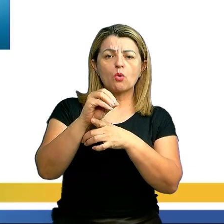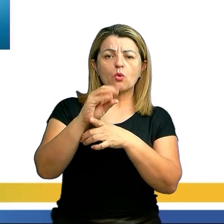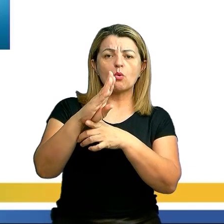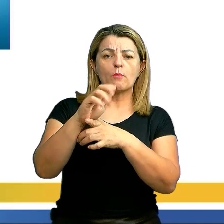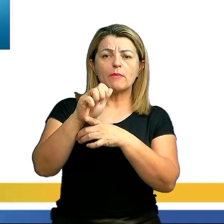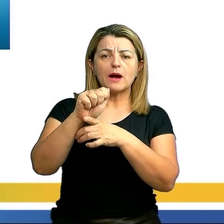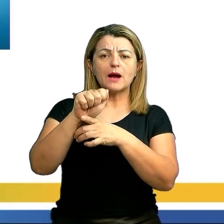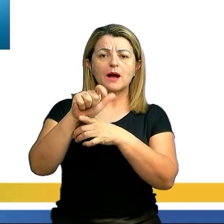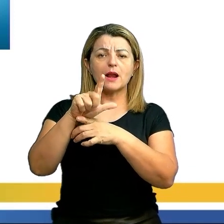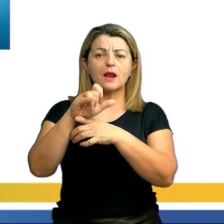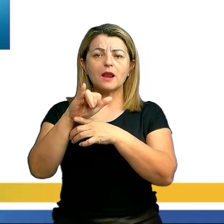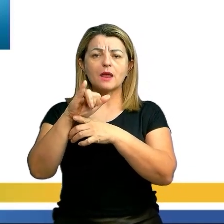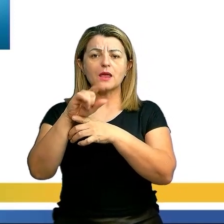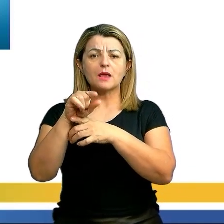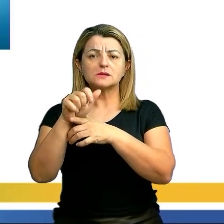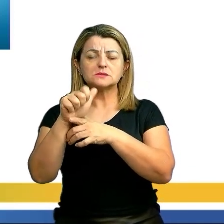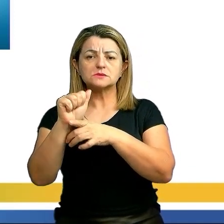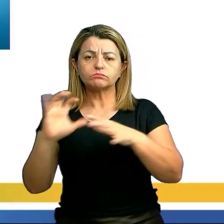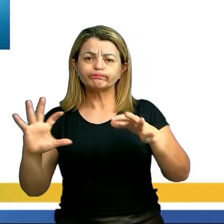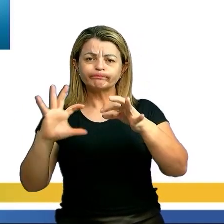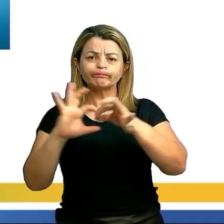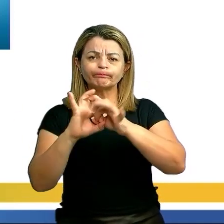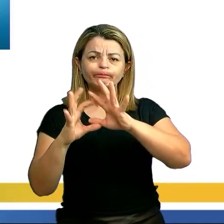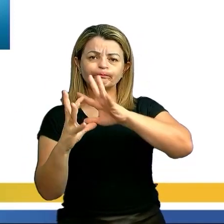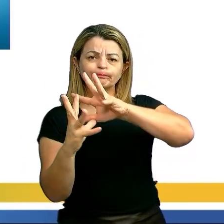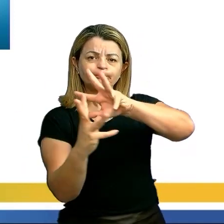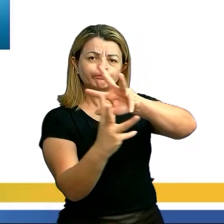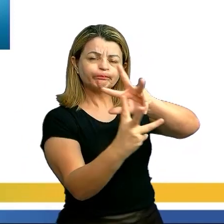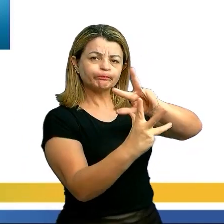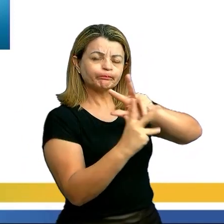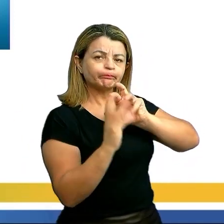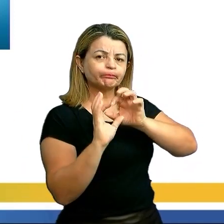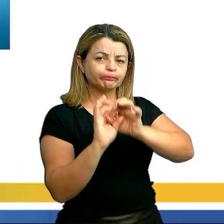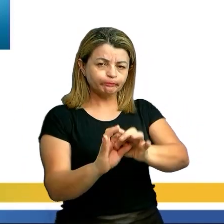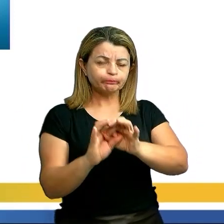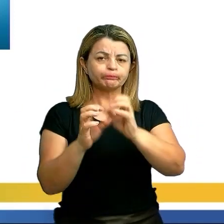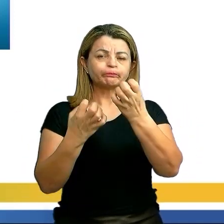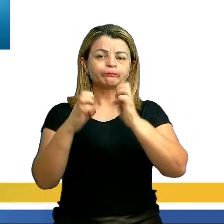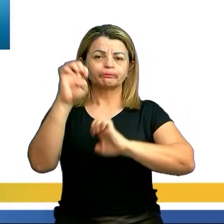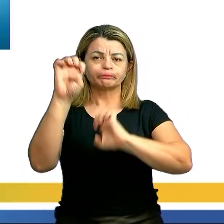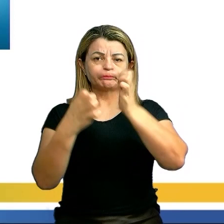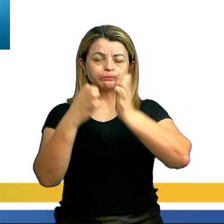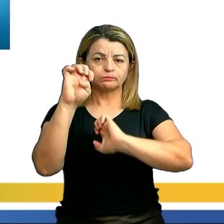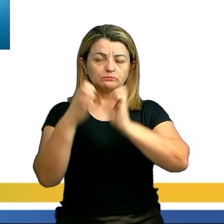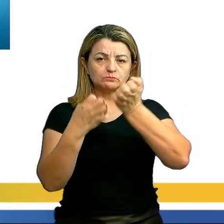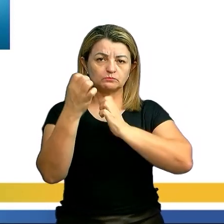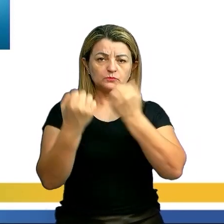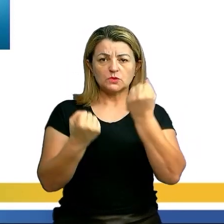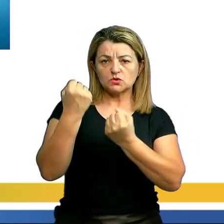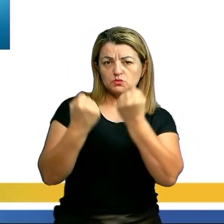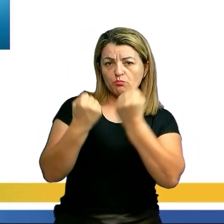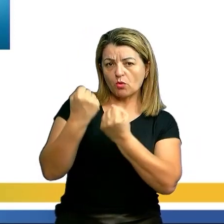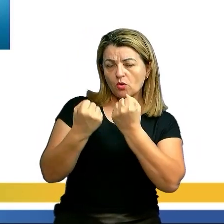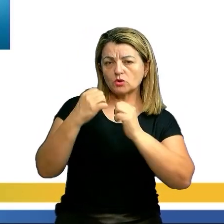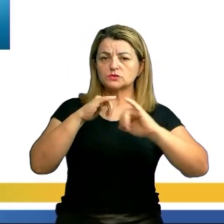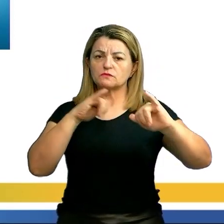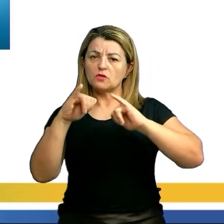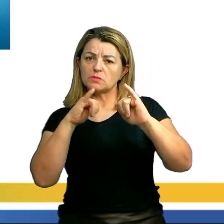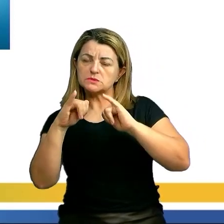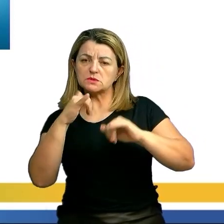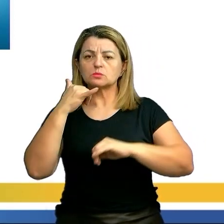nosso planeta em relação à estrutura de transporte, à estrutura de informação e à estrutura de energia, não é